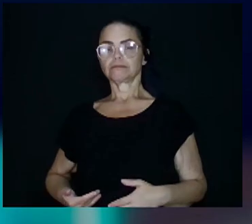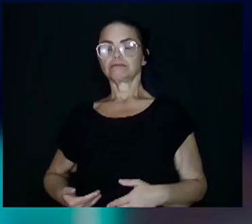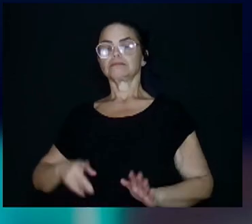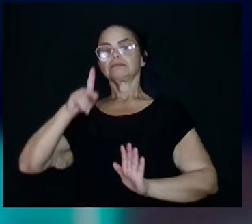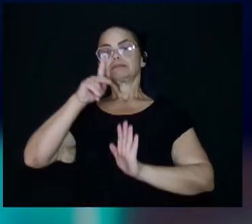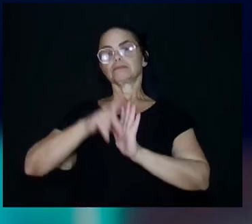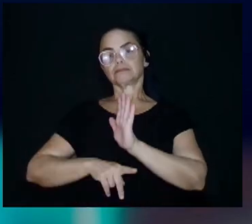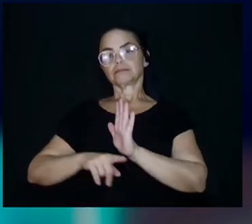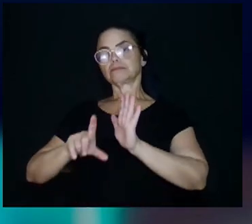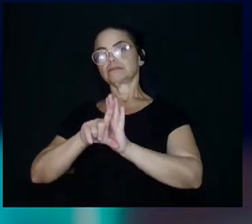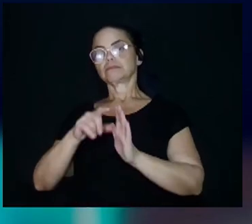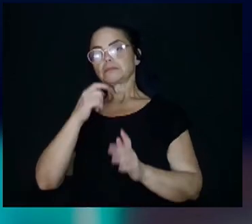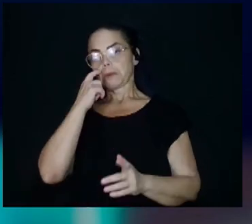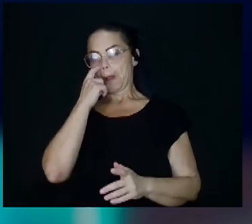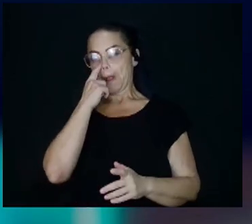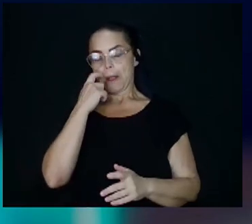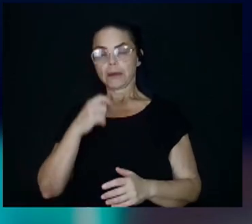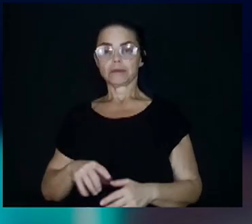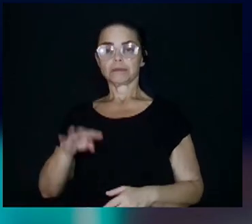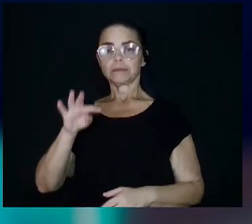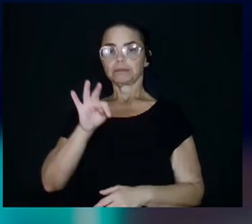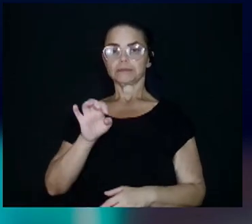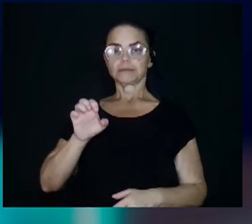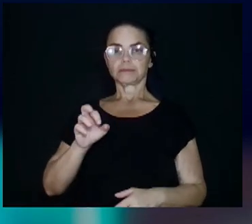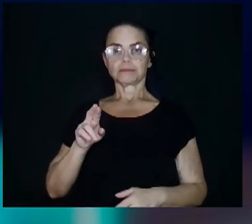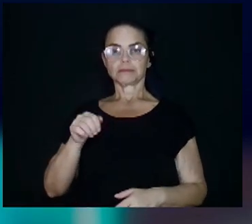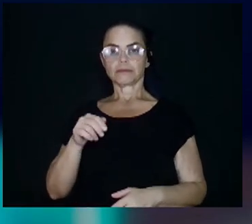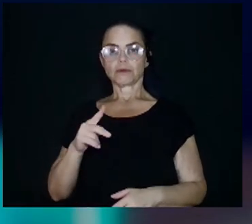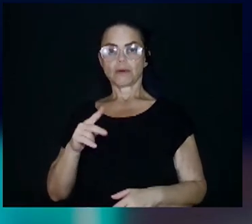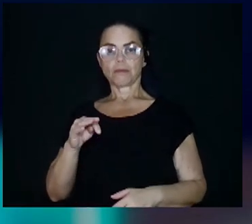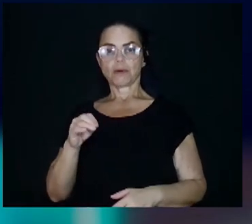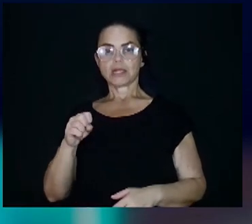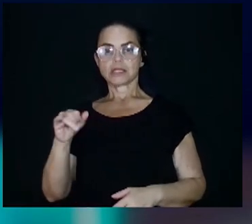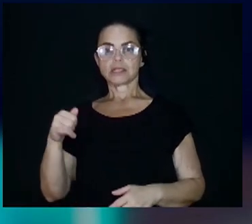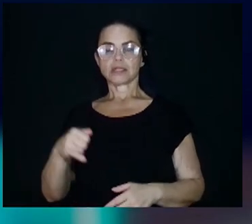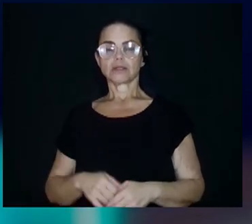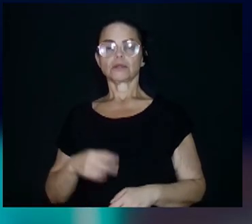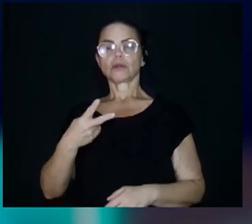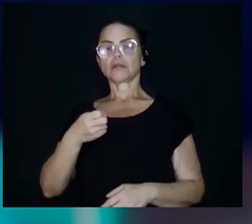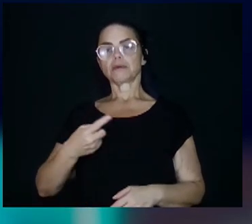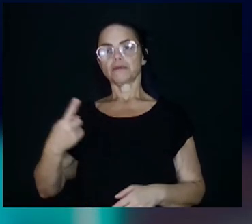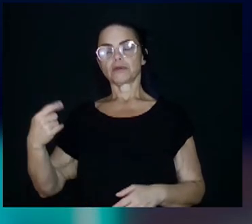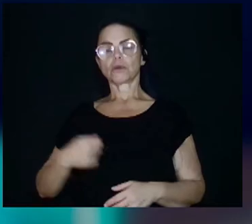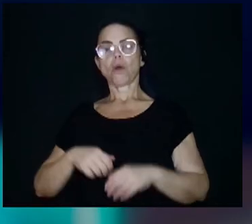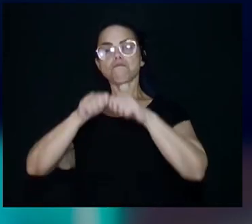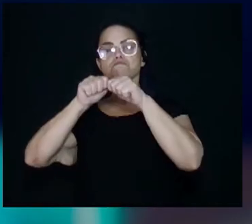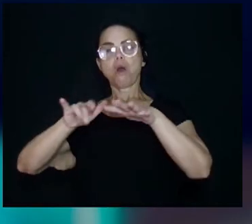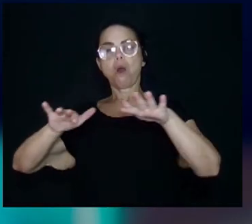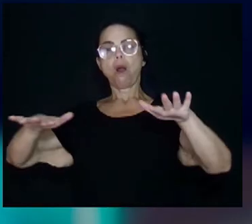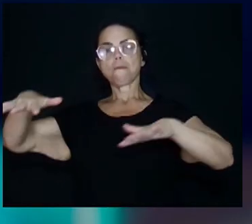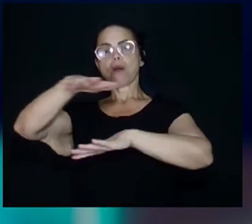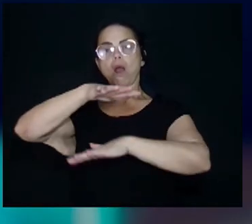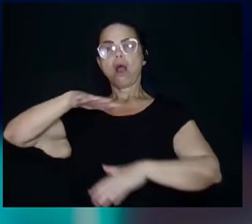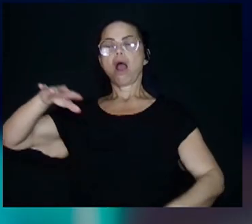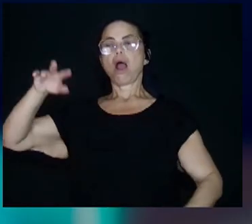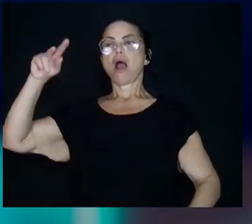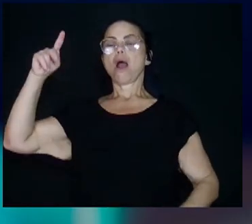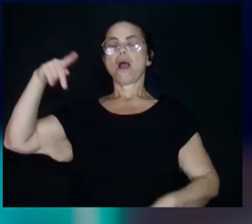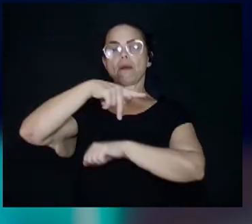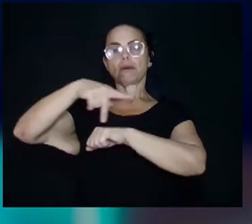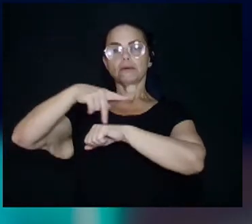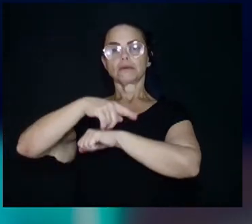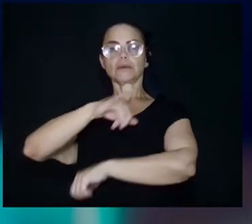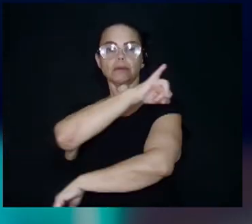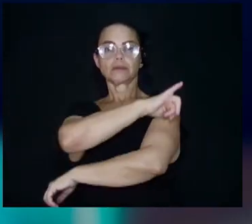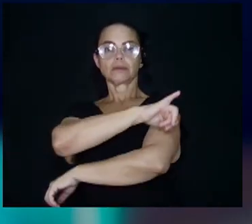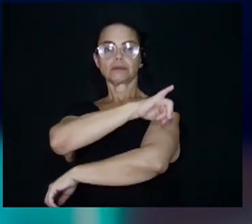Tramitou em Teresópolis em 2021, passou, e a partir daí a gente está espalhando por todo o país. Rio de Janeiro, a capital, né, que